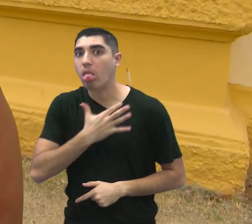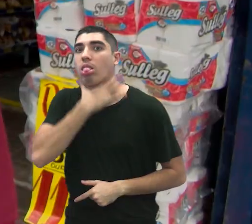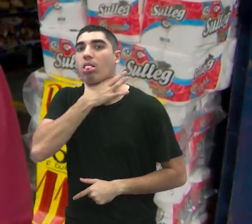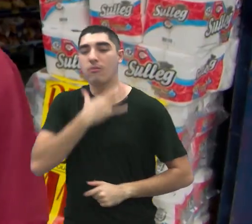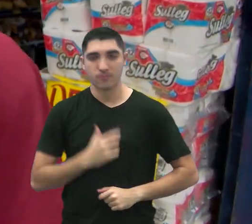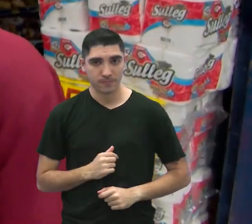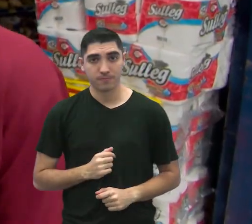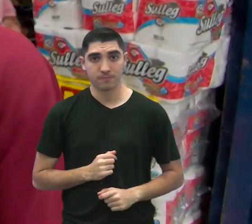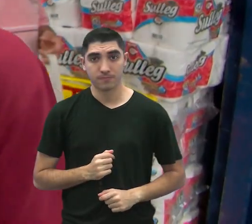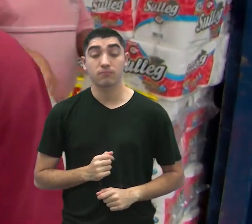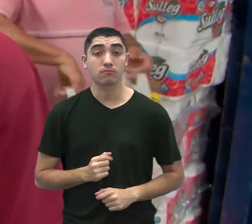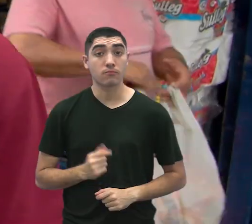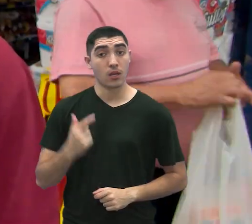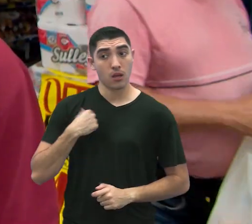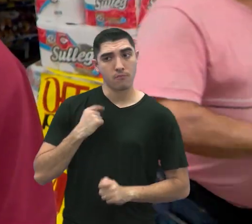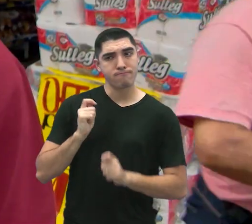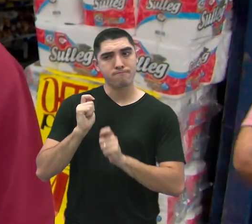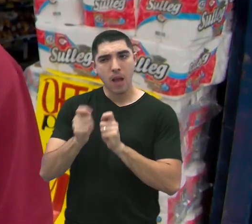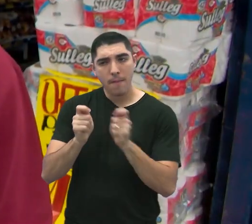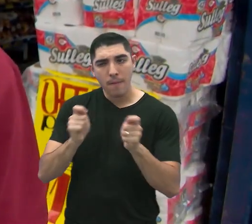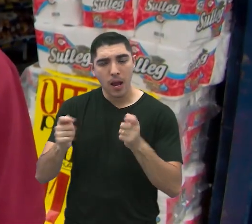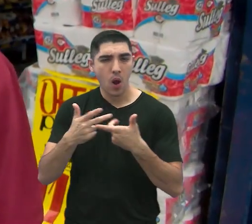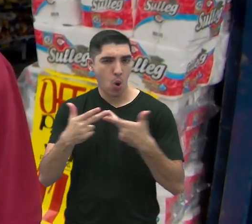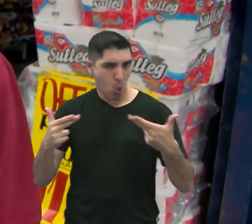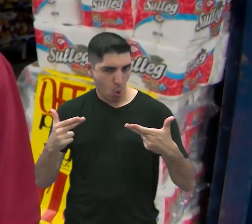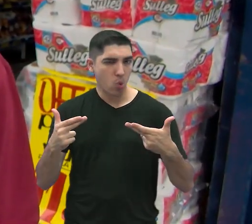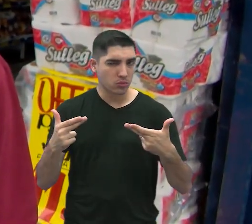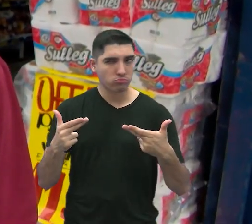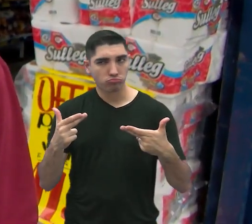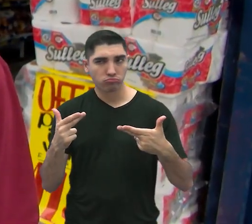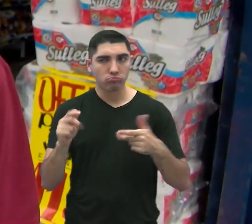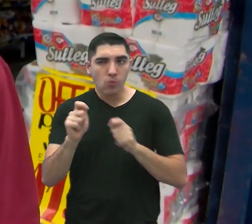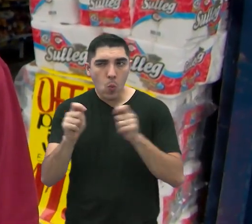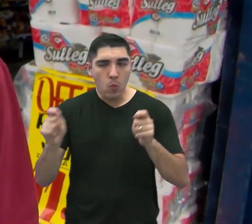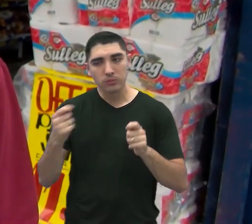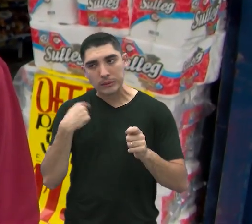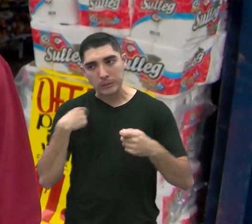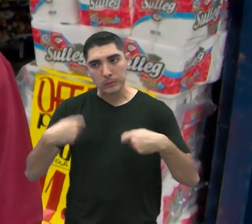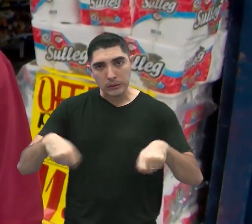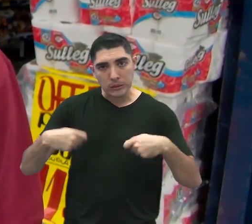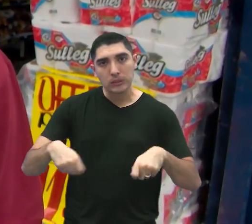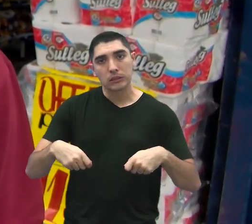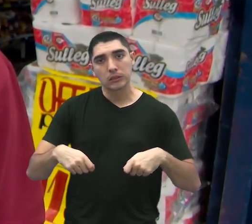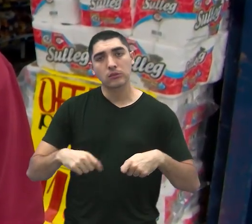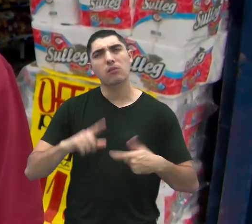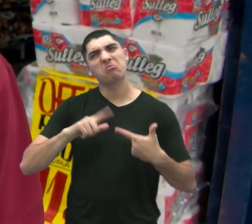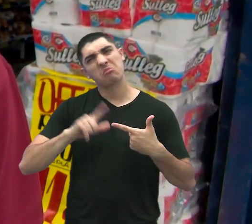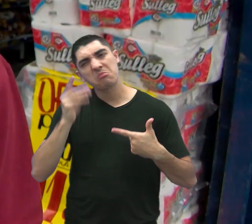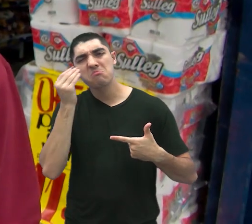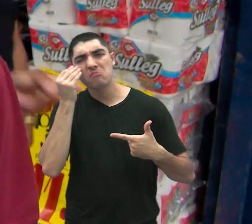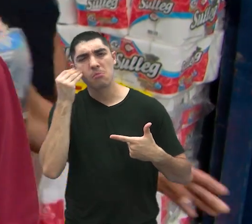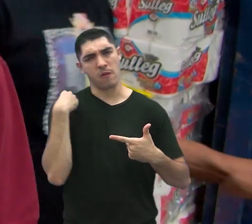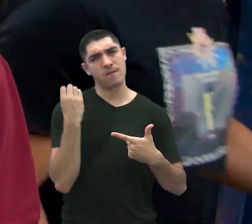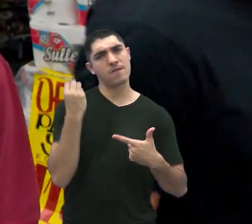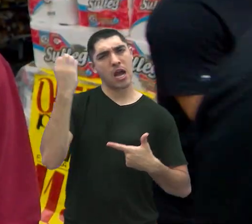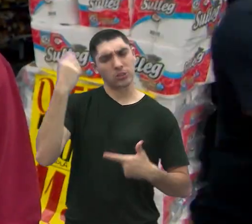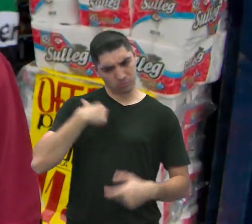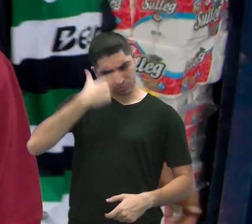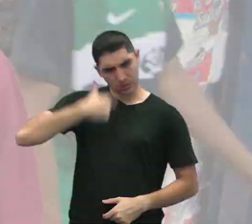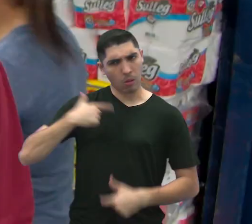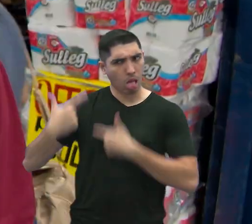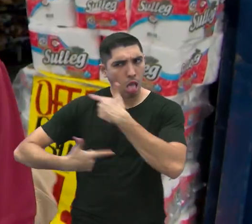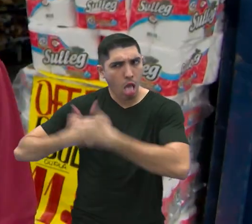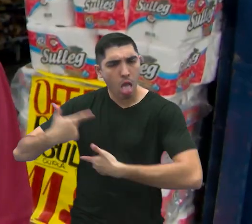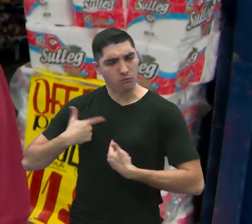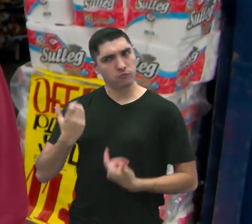depois. Vou pagar algumas contas, sanar algumas contas e acho que eu vou dar uma viajada que estou merecendo, trabalhando